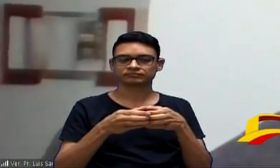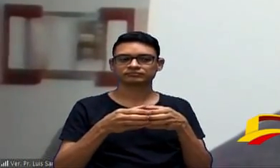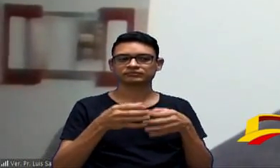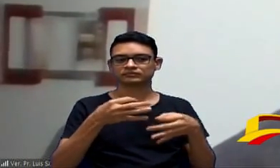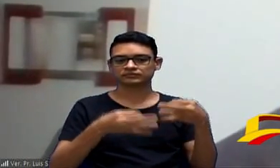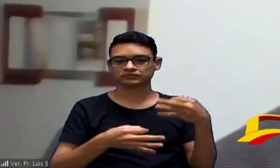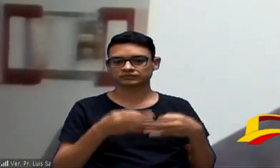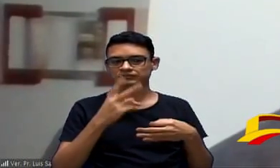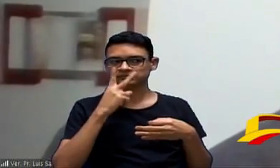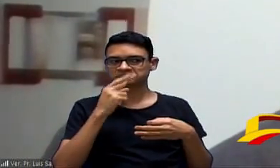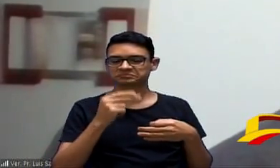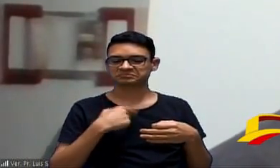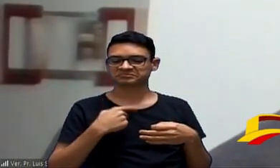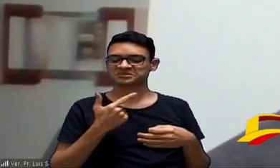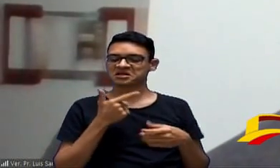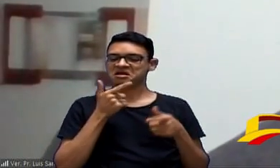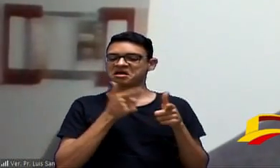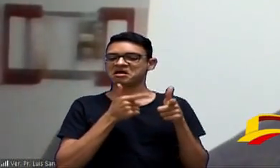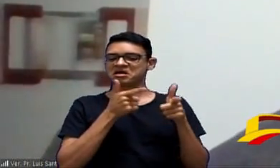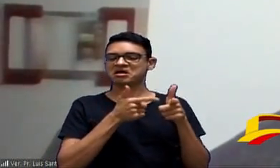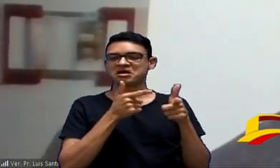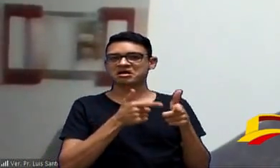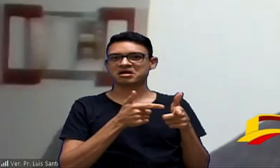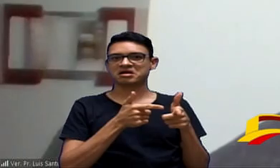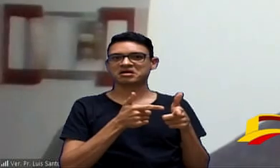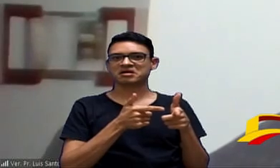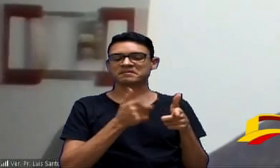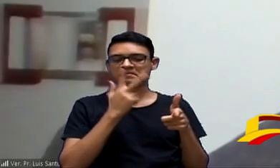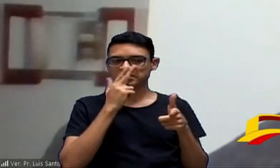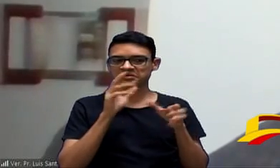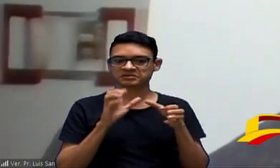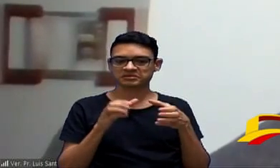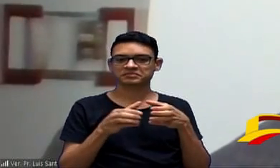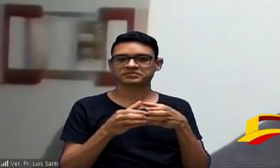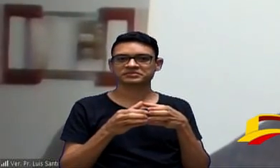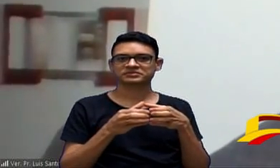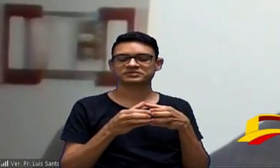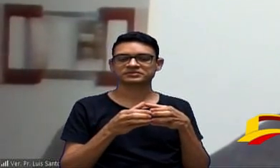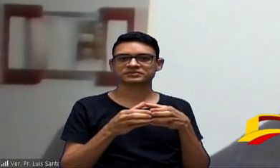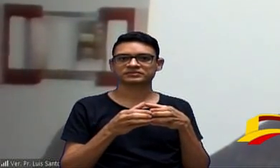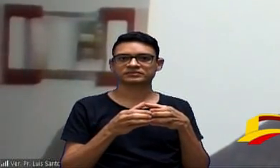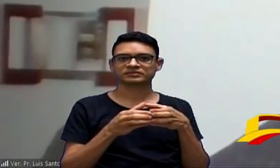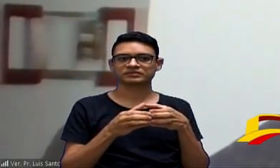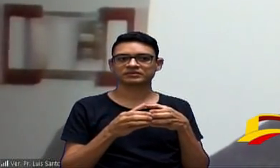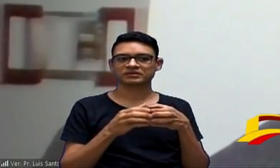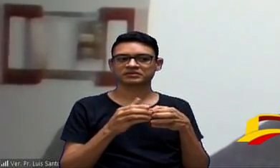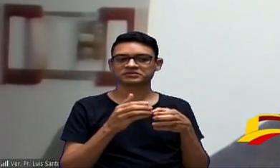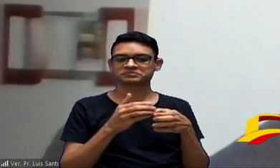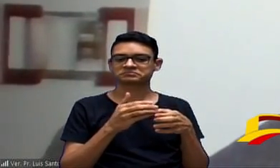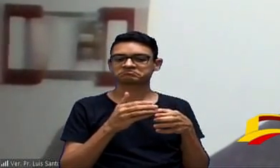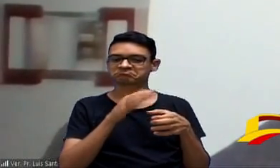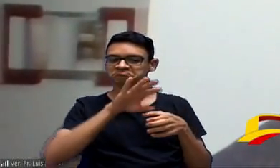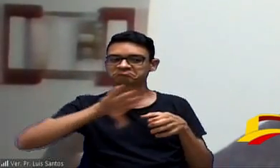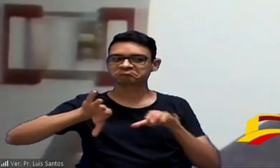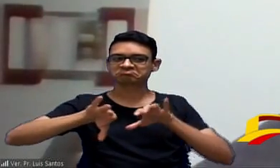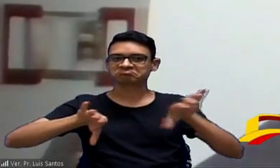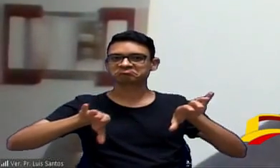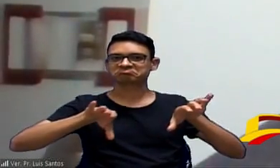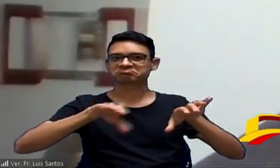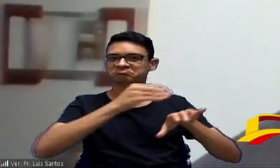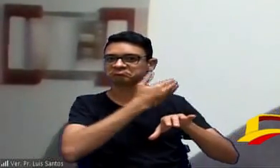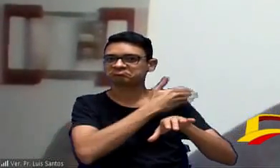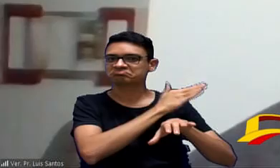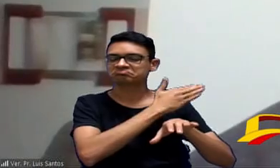ironia, como se a comissão estivesse sendo parcial ou tomando algum